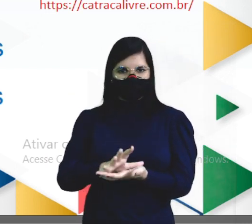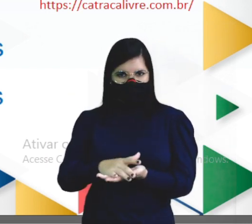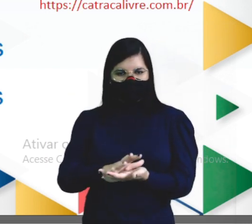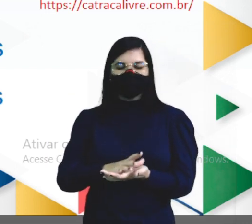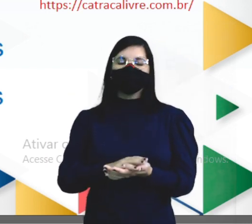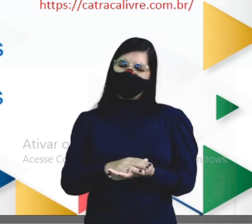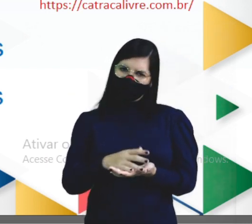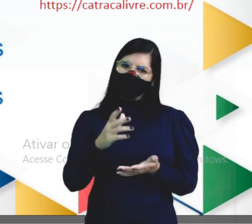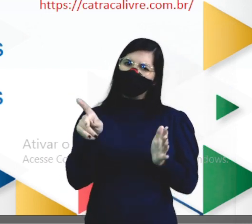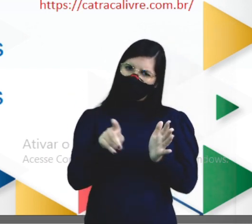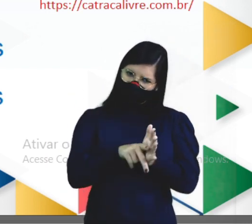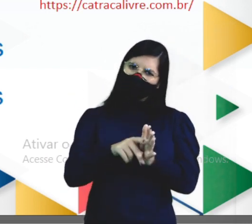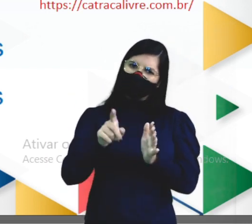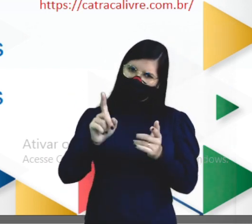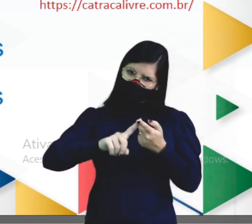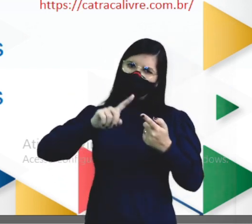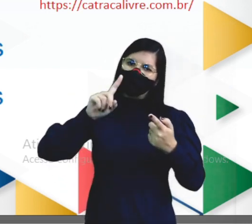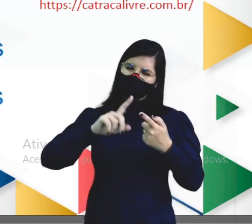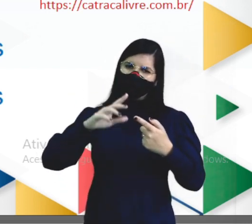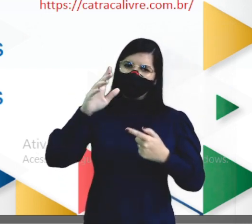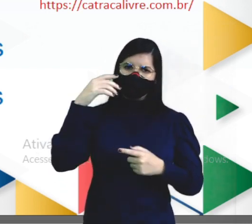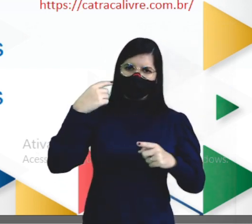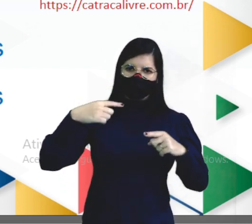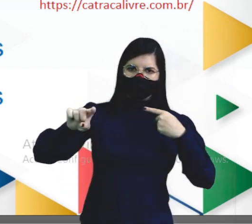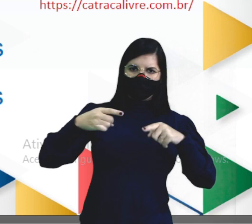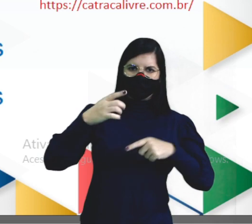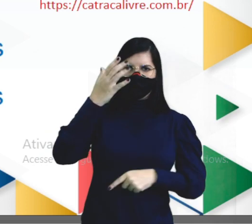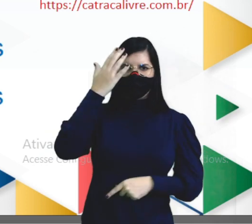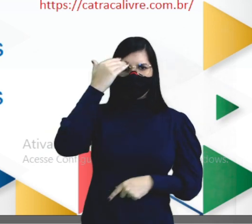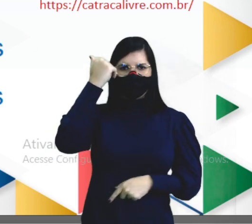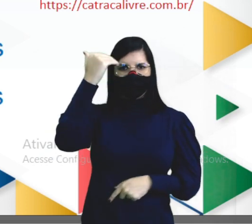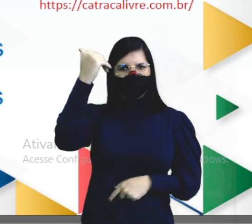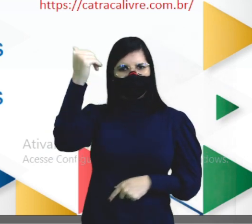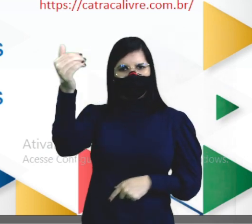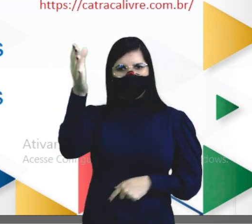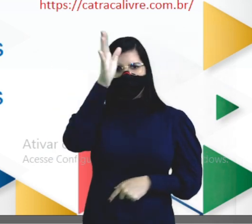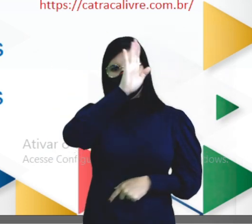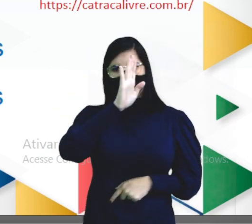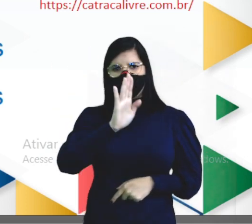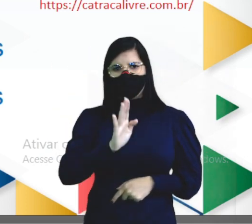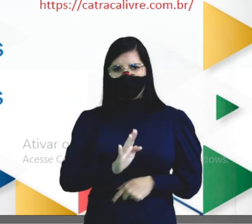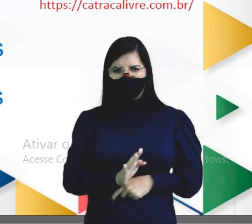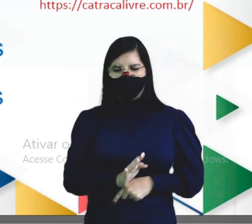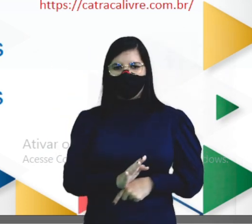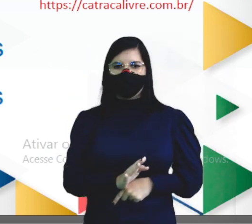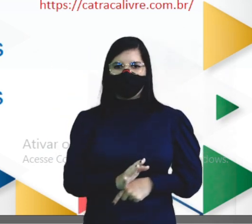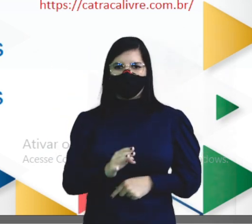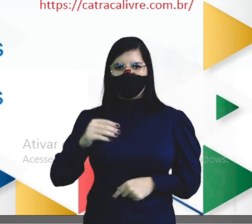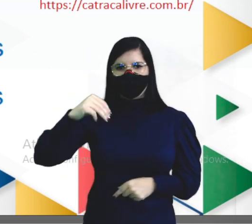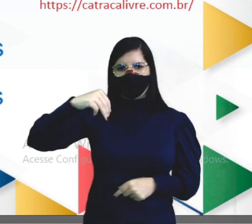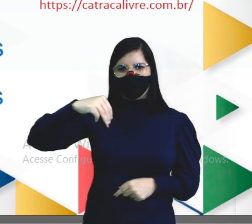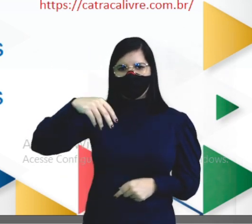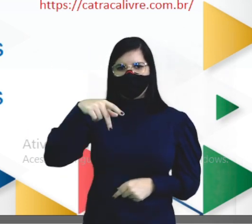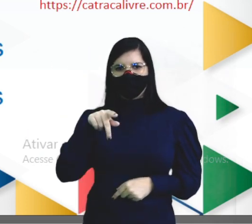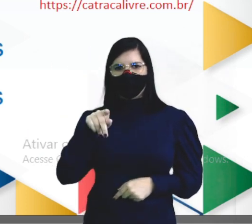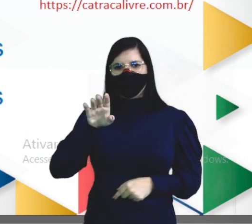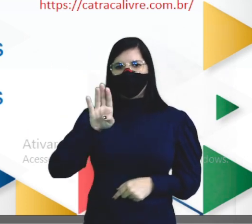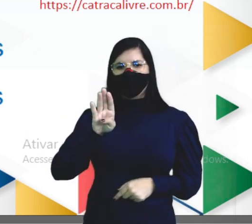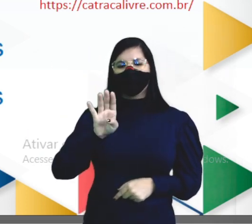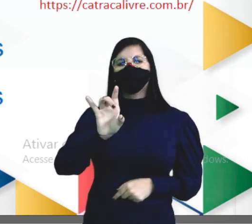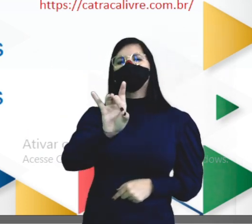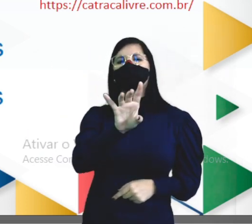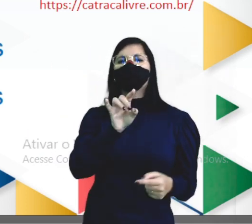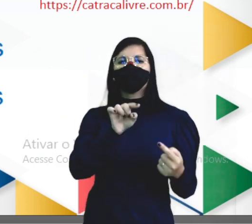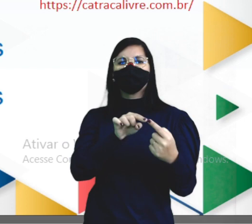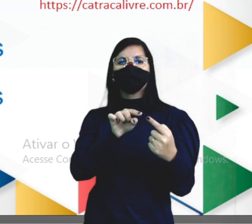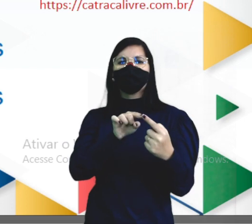é música popular brasileira. Como eu falei anteriormente, a gente pensa assim, a música MPB é só determinado tipo